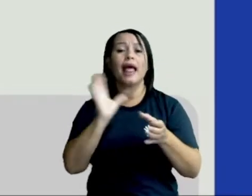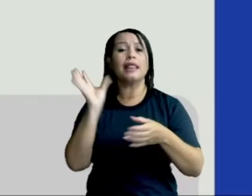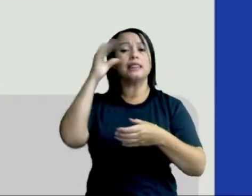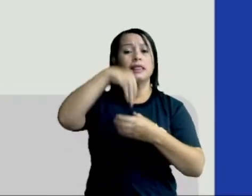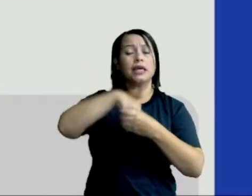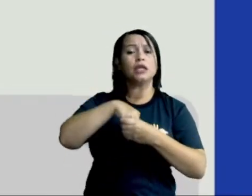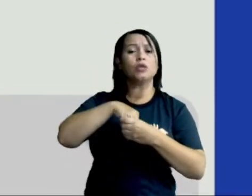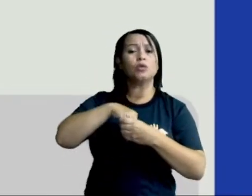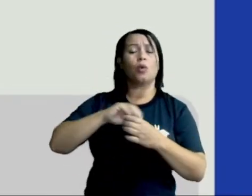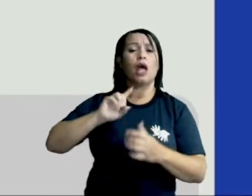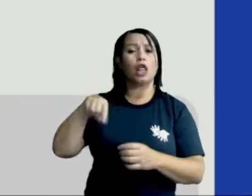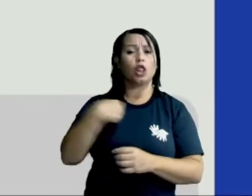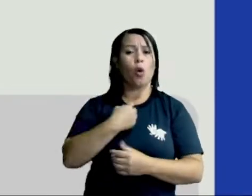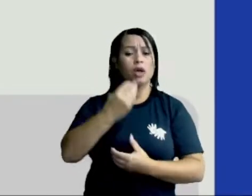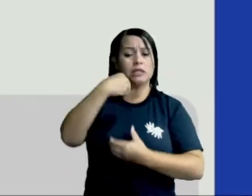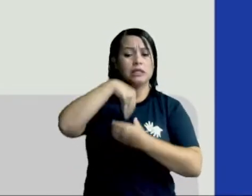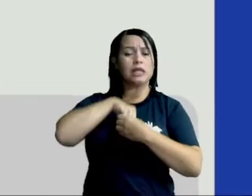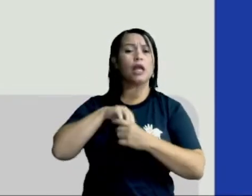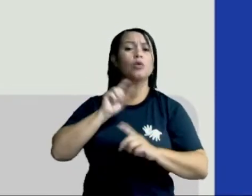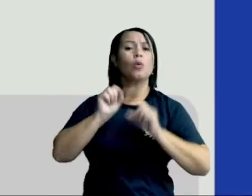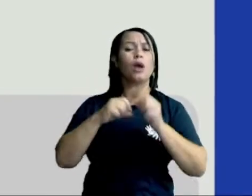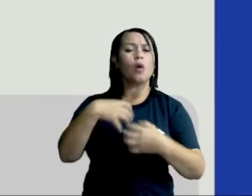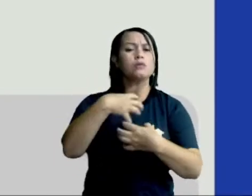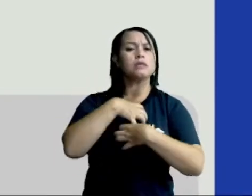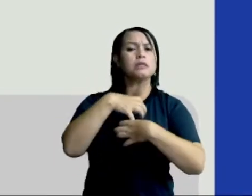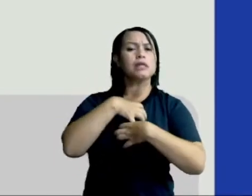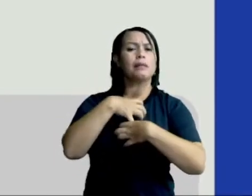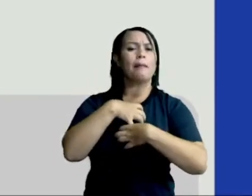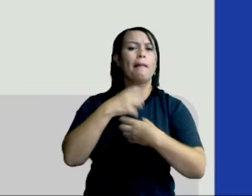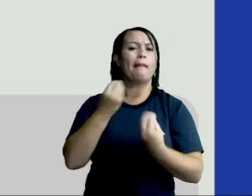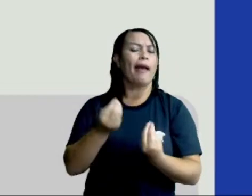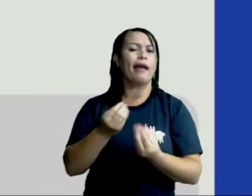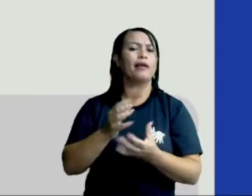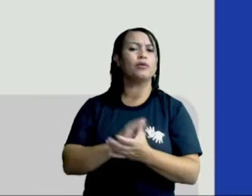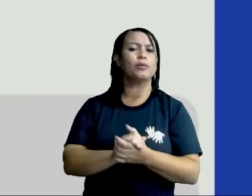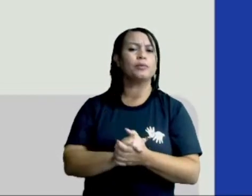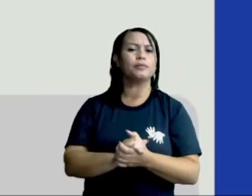em nós, desde pequenos, um sentimento